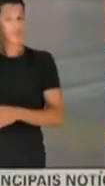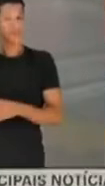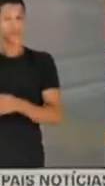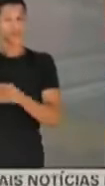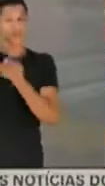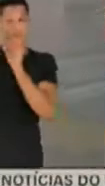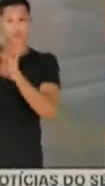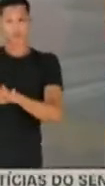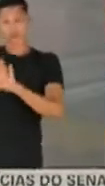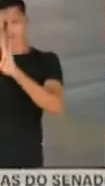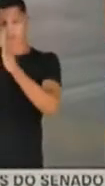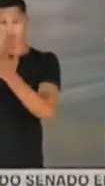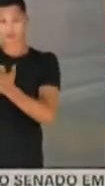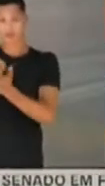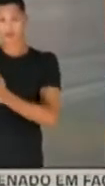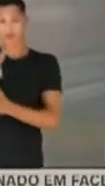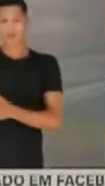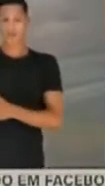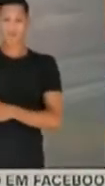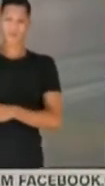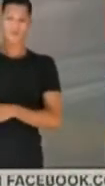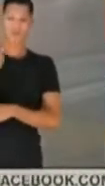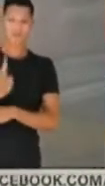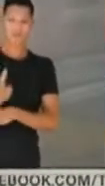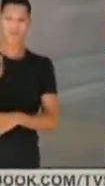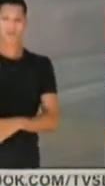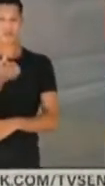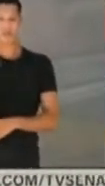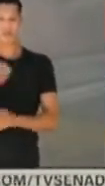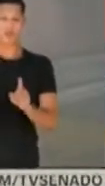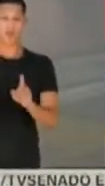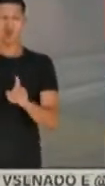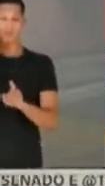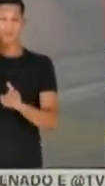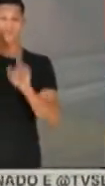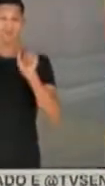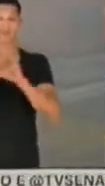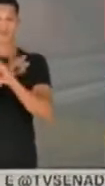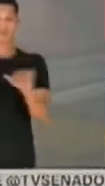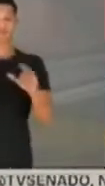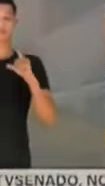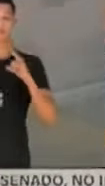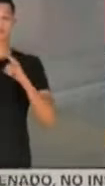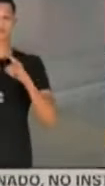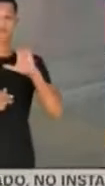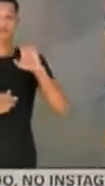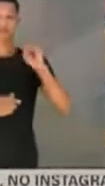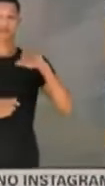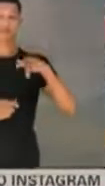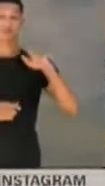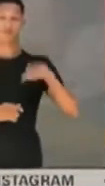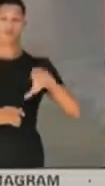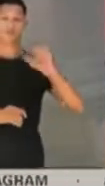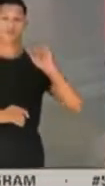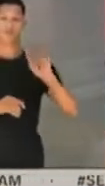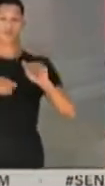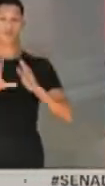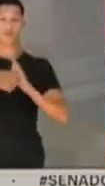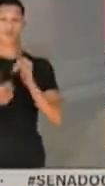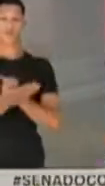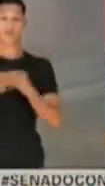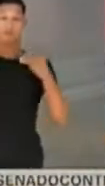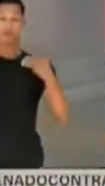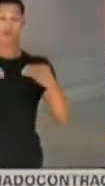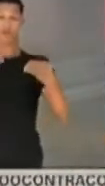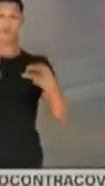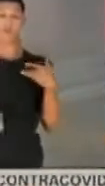desacreditar aquele outro que veio aqui na sexta-feira e que disse que tinha um esquema de corrupção no Ministério da Saúde. Por isso,